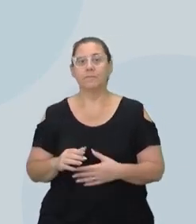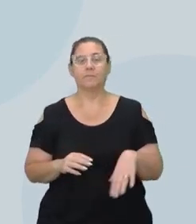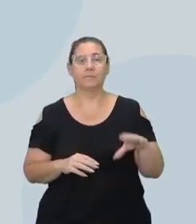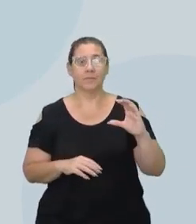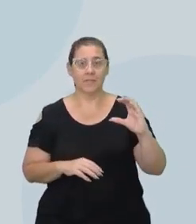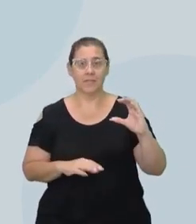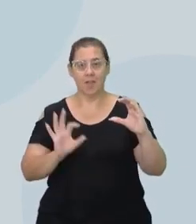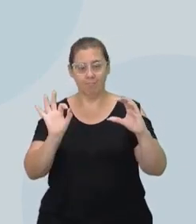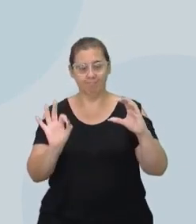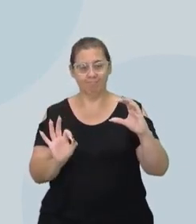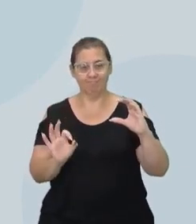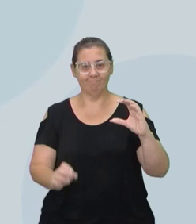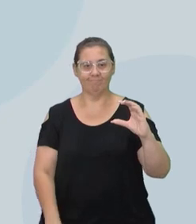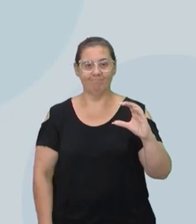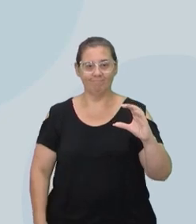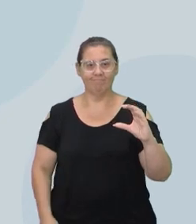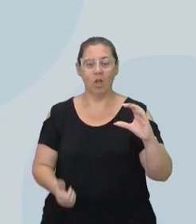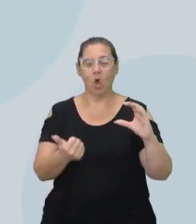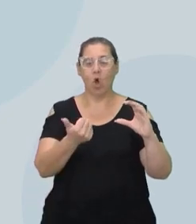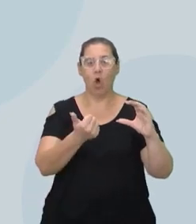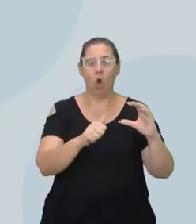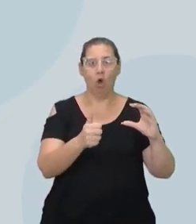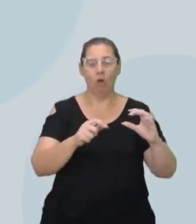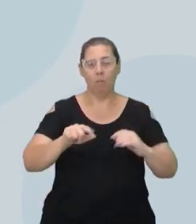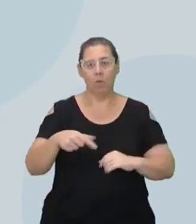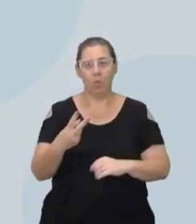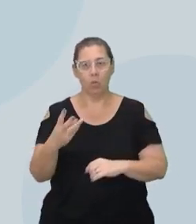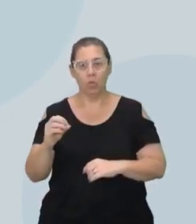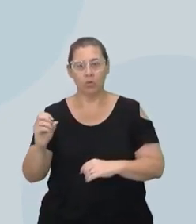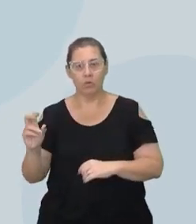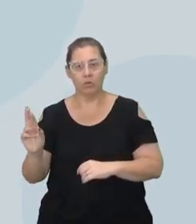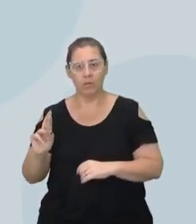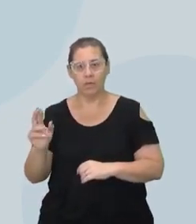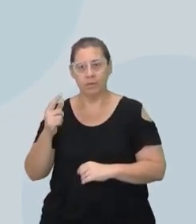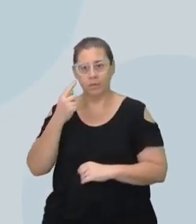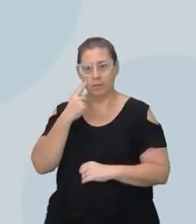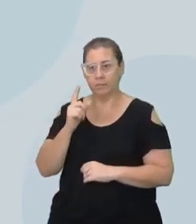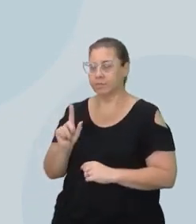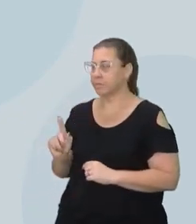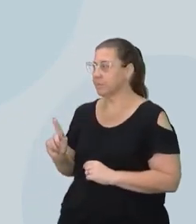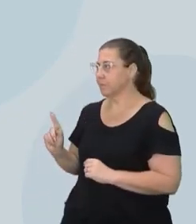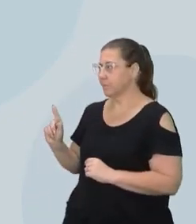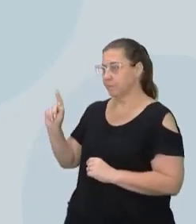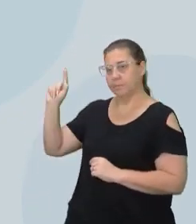C é a correta, 11.200. Então, a gente tem aí, ó,